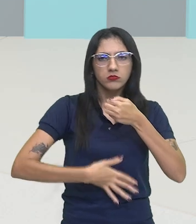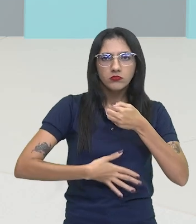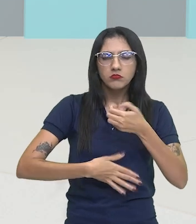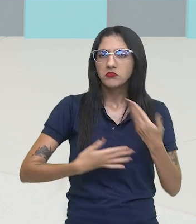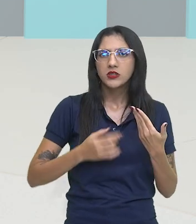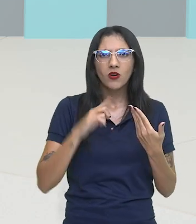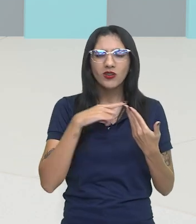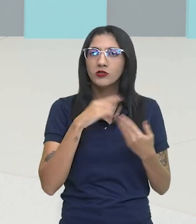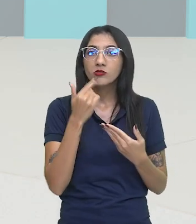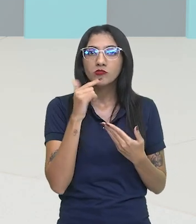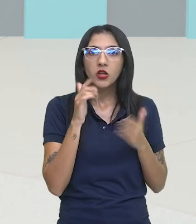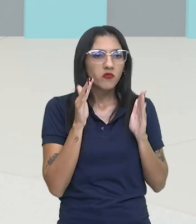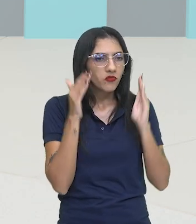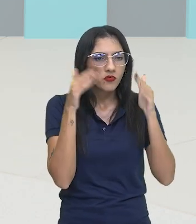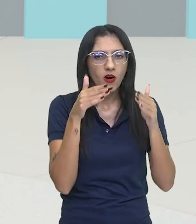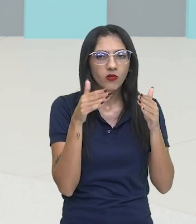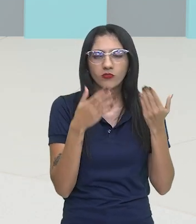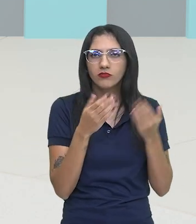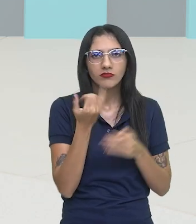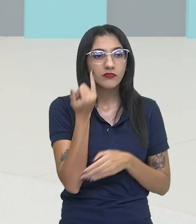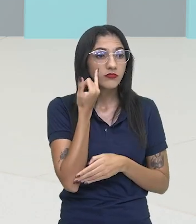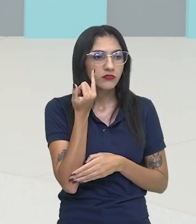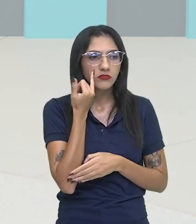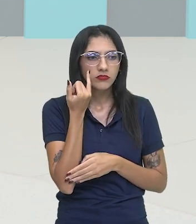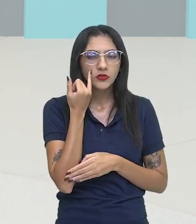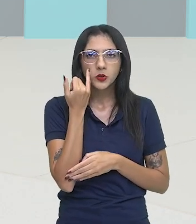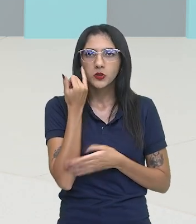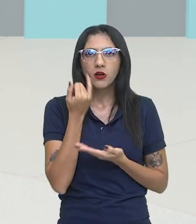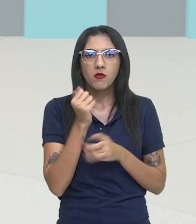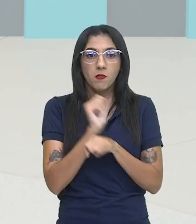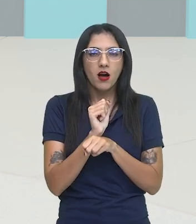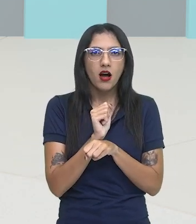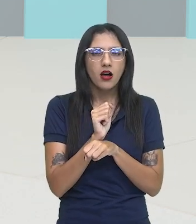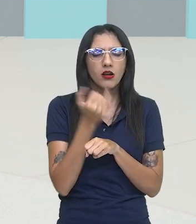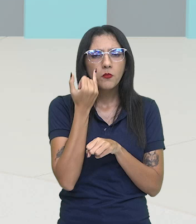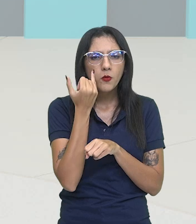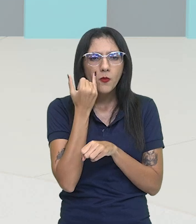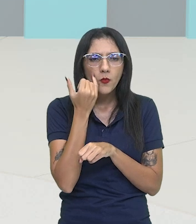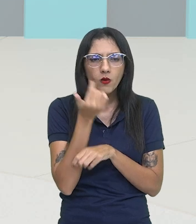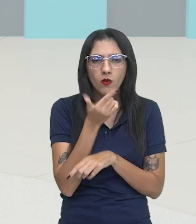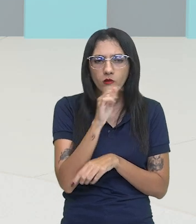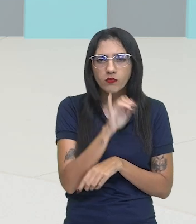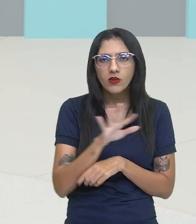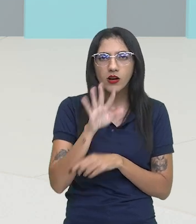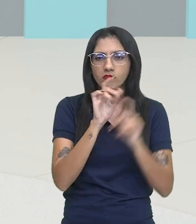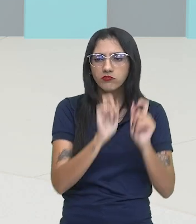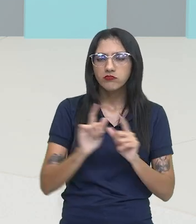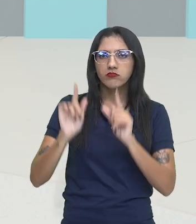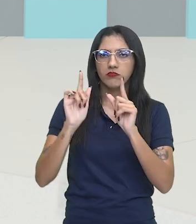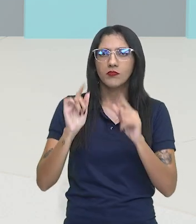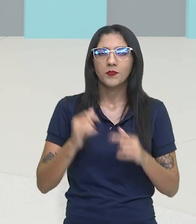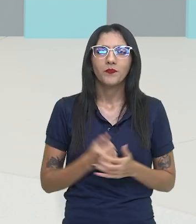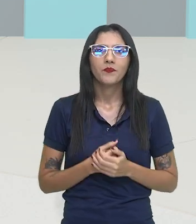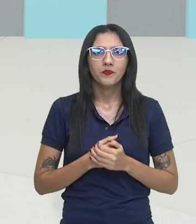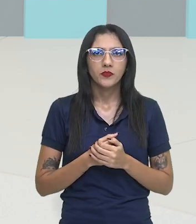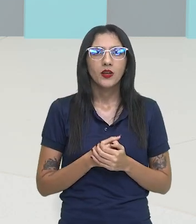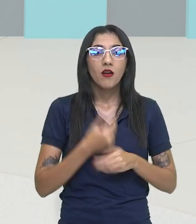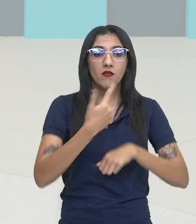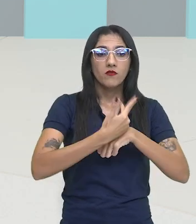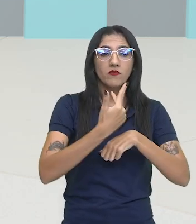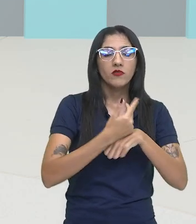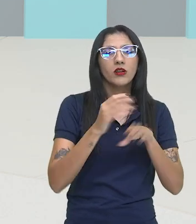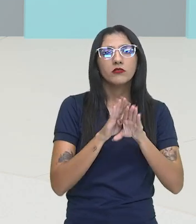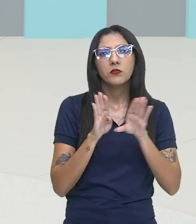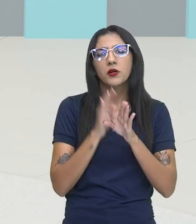leitura não é linear. A todo instante ela é pausada por alguma situação. Isso não só no vídeo, como também num texto